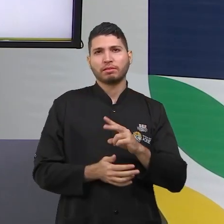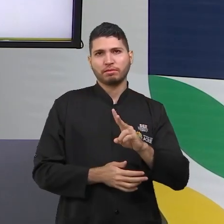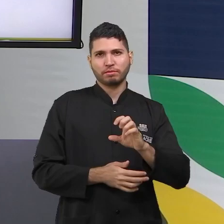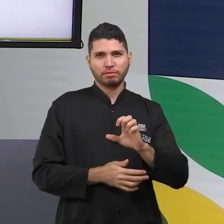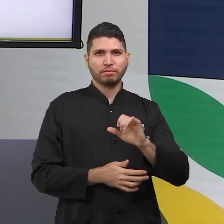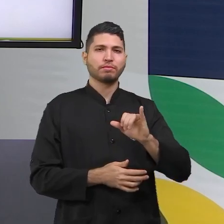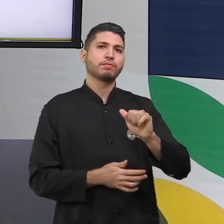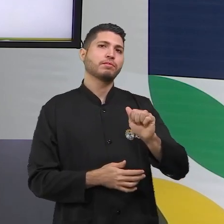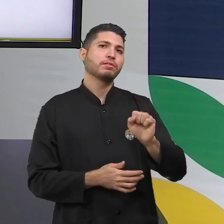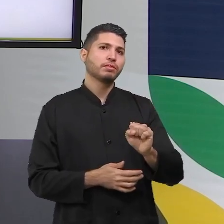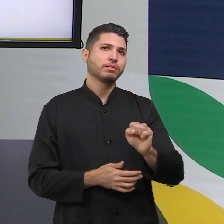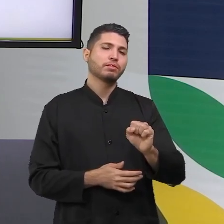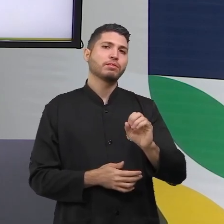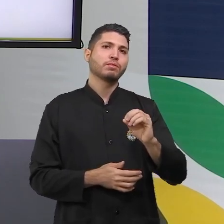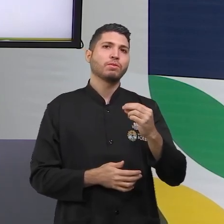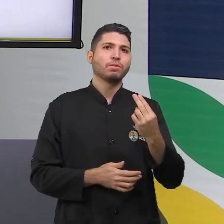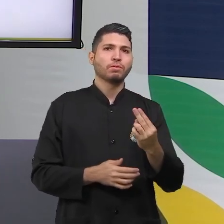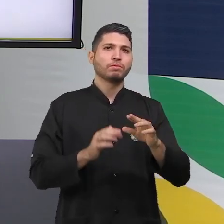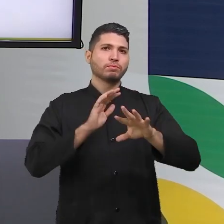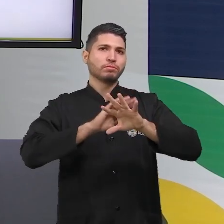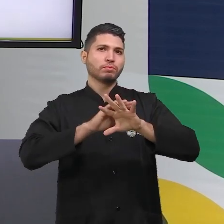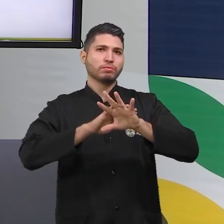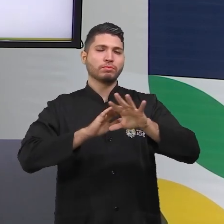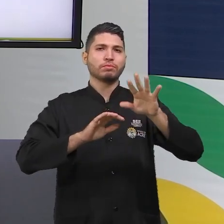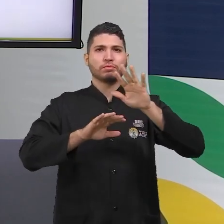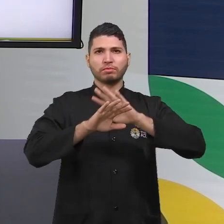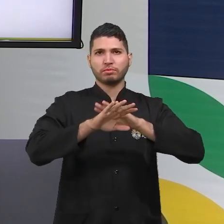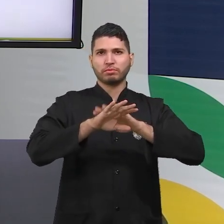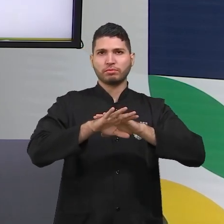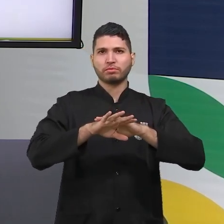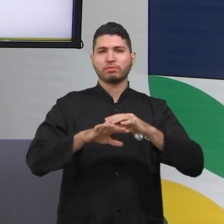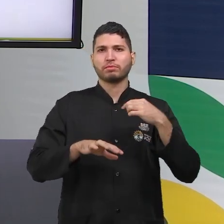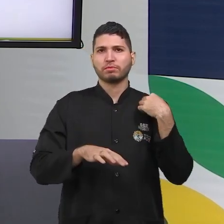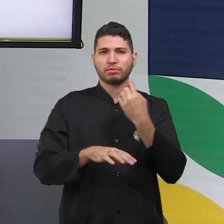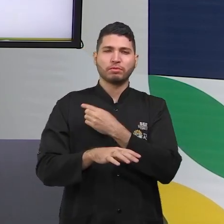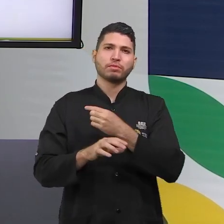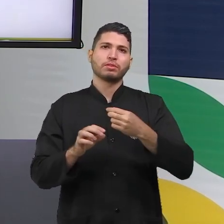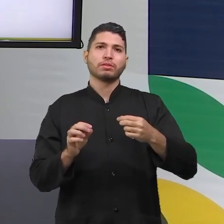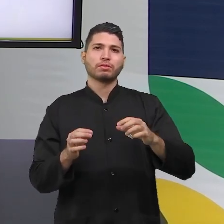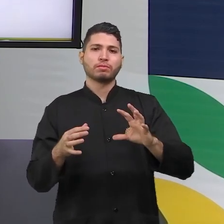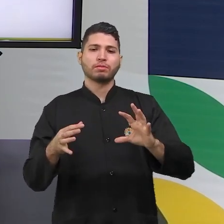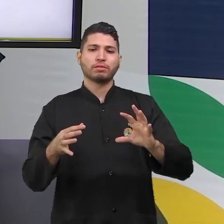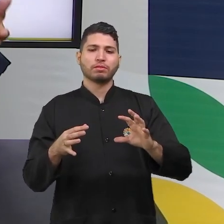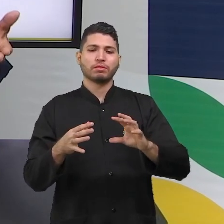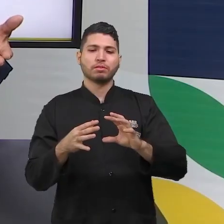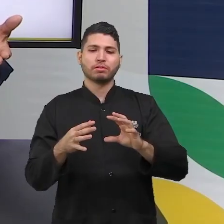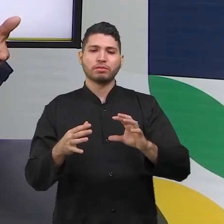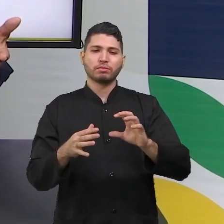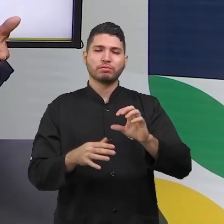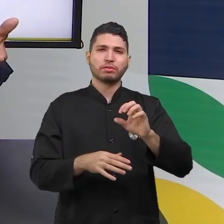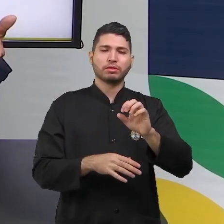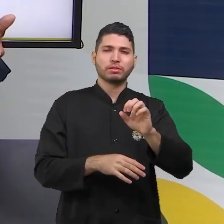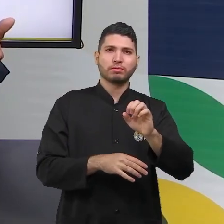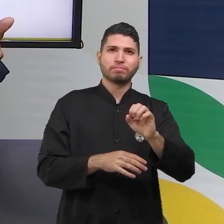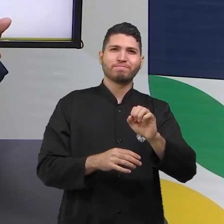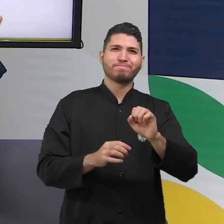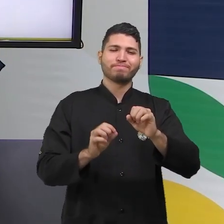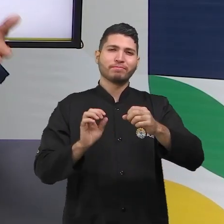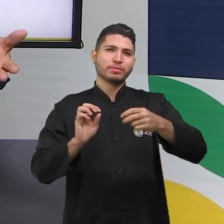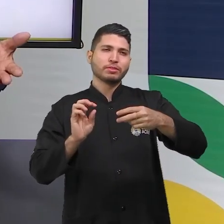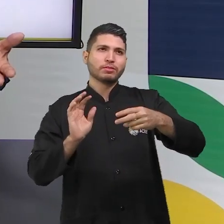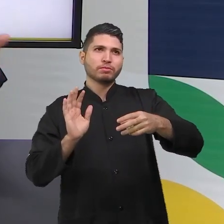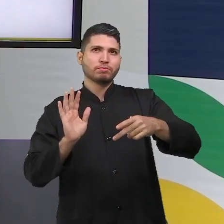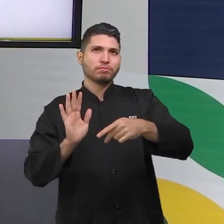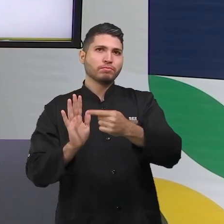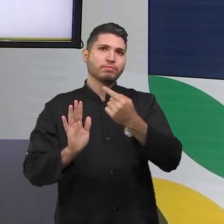Complicado, viu? Então ele diz que nós ou temos sangue indígena pela nossa raça, nas nossas veias, ou matamos as culturas,